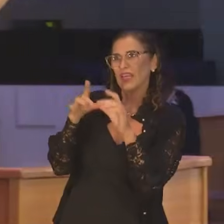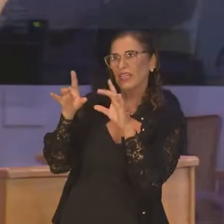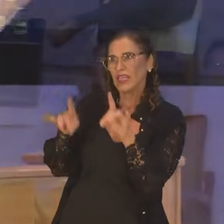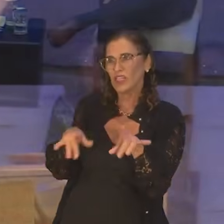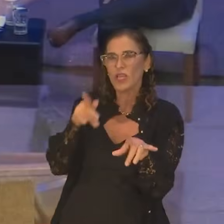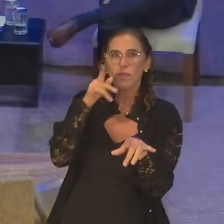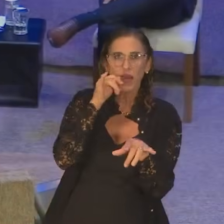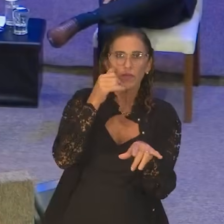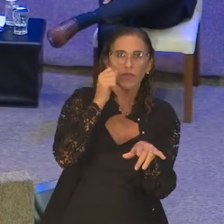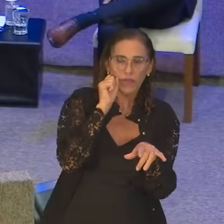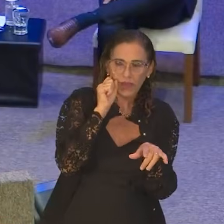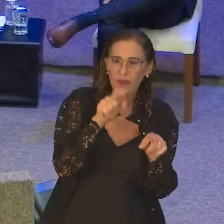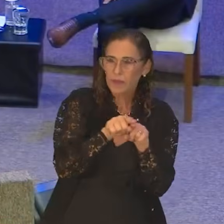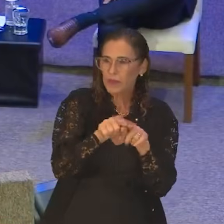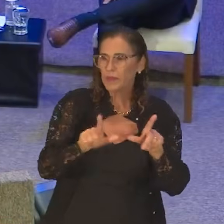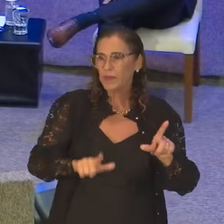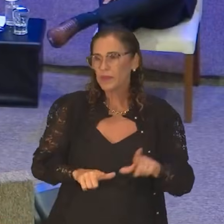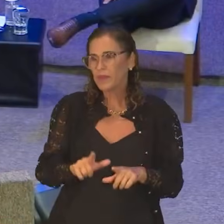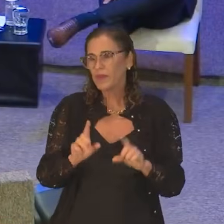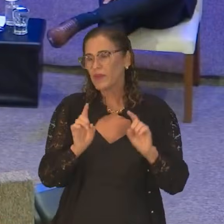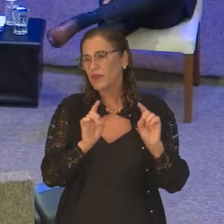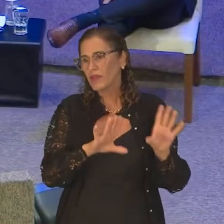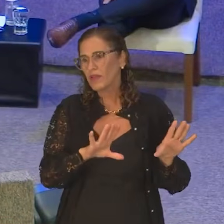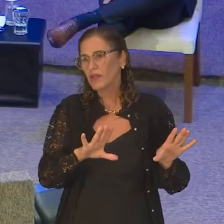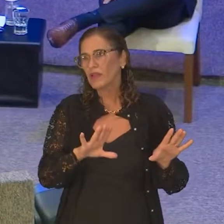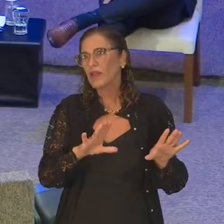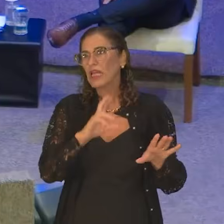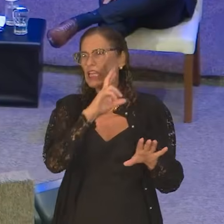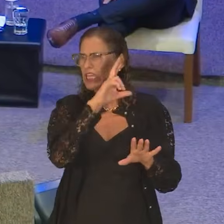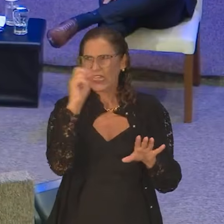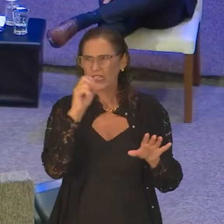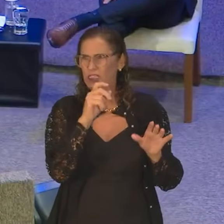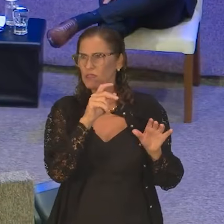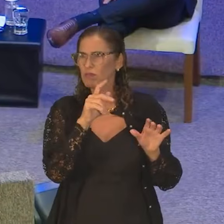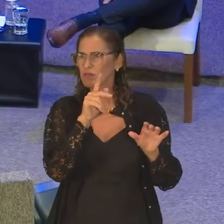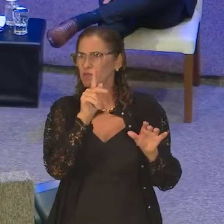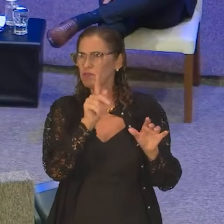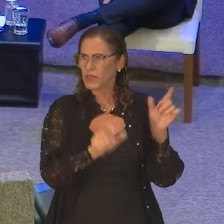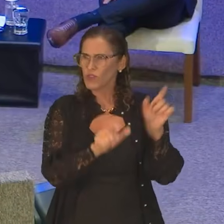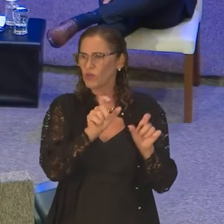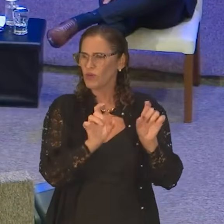mãe, pai, irmãos, primos, sobrinhos, tal, vamos dizer 500 pessoas.